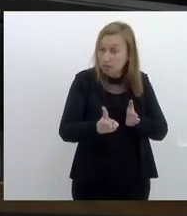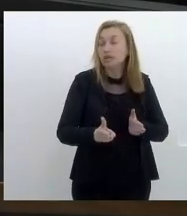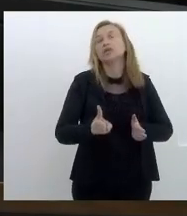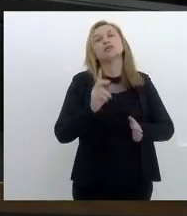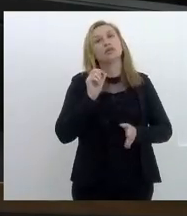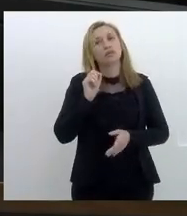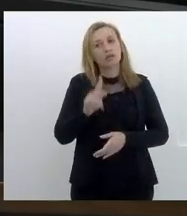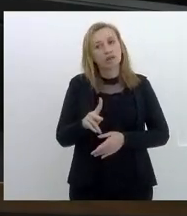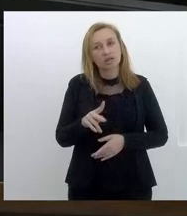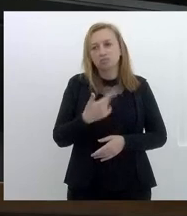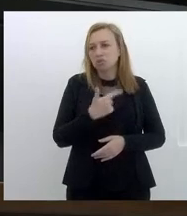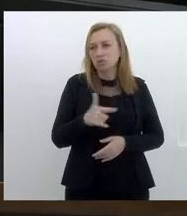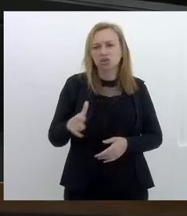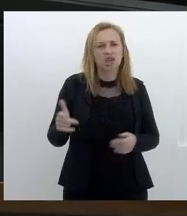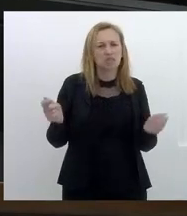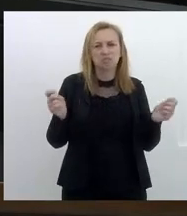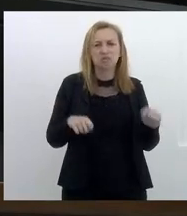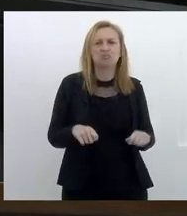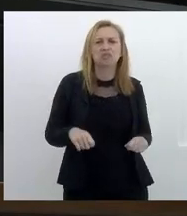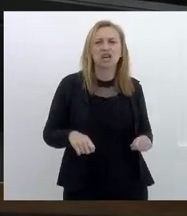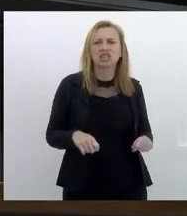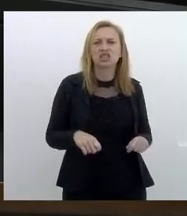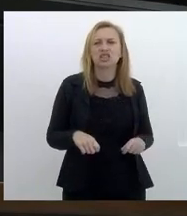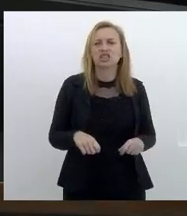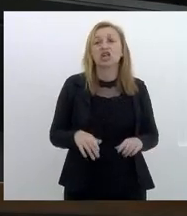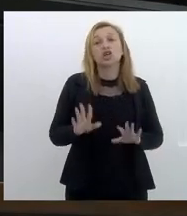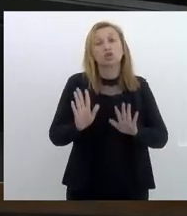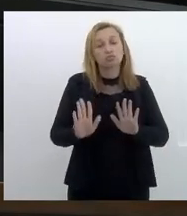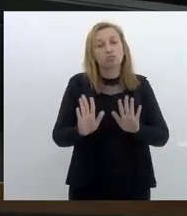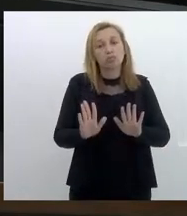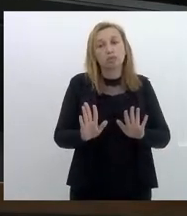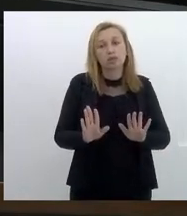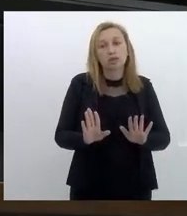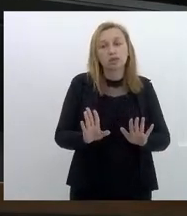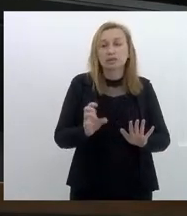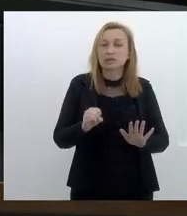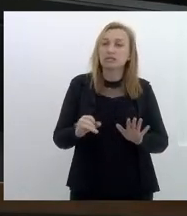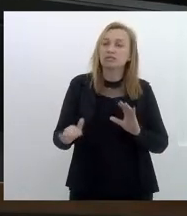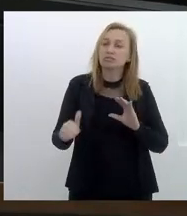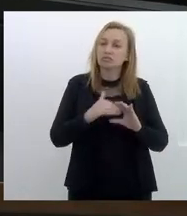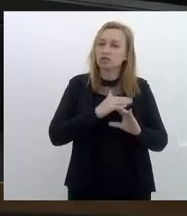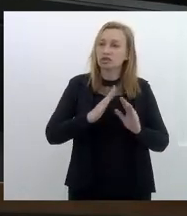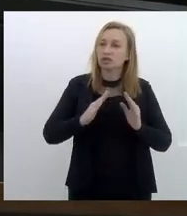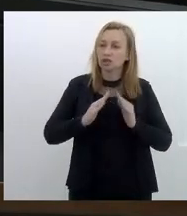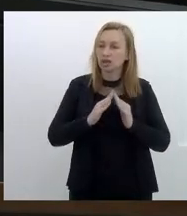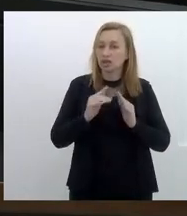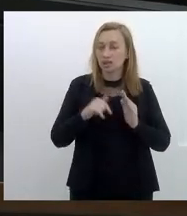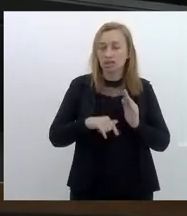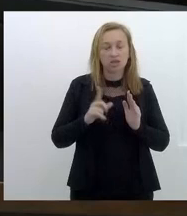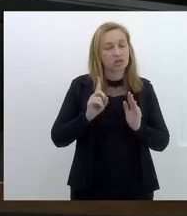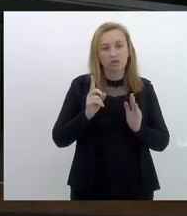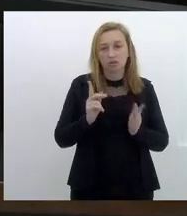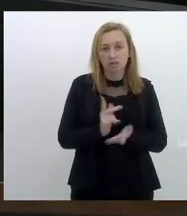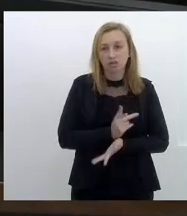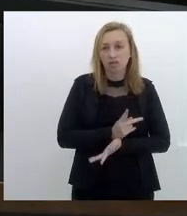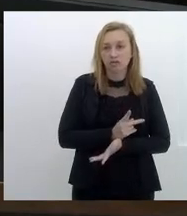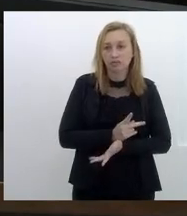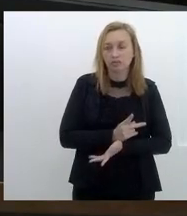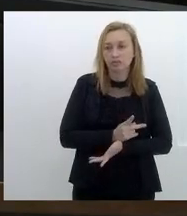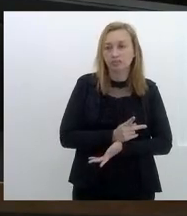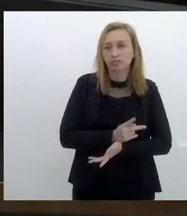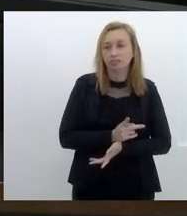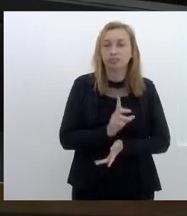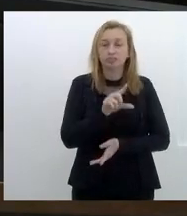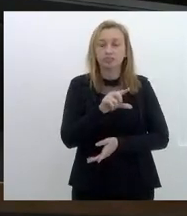tá não tem nenhuma possibilidade A não ser que venha para essa casa aqui que não vai ser o caso e